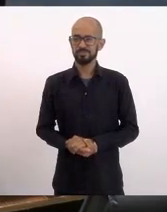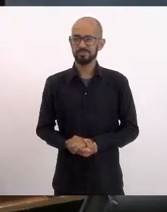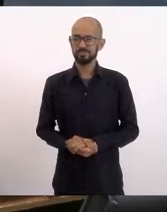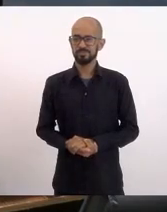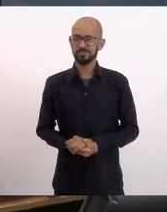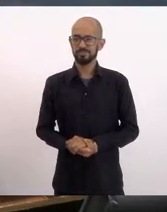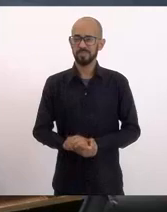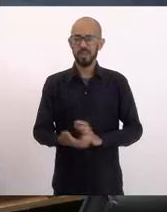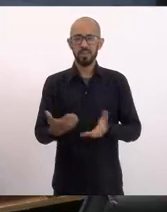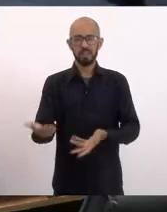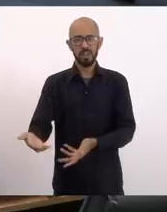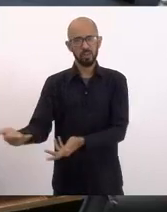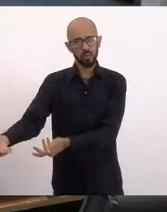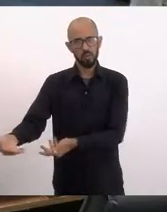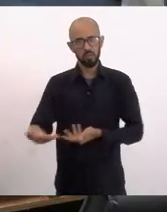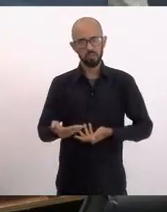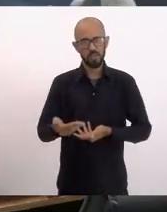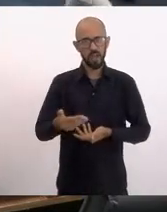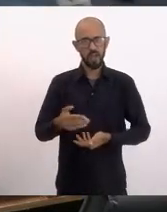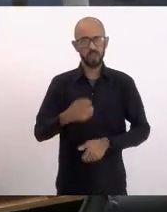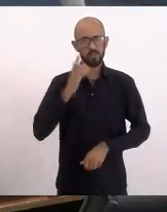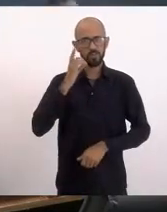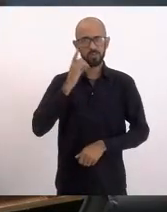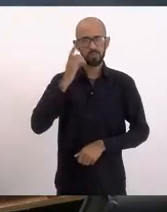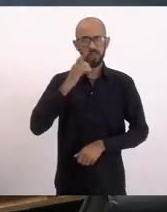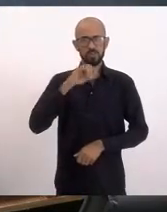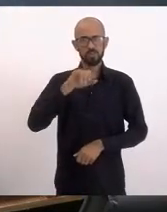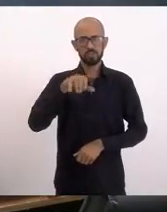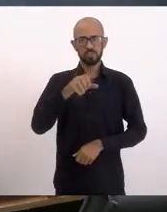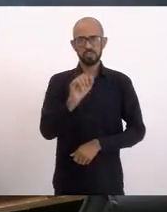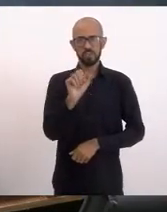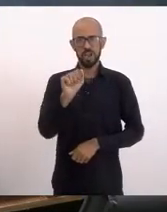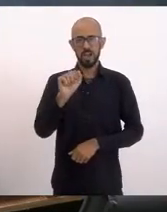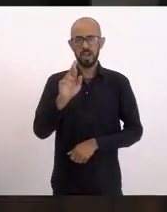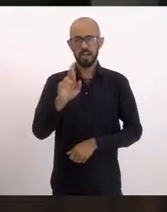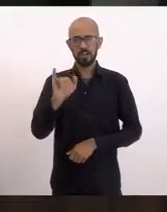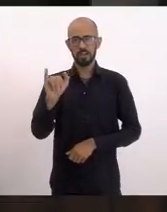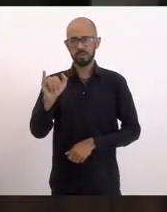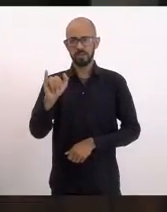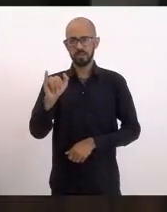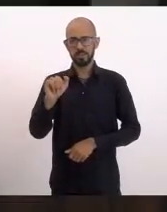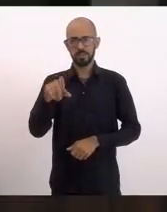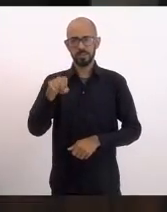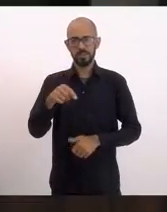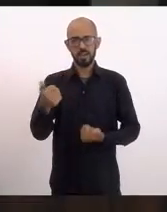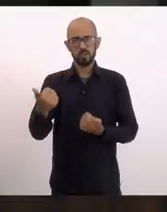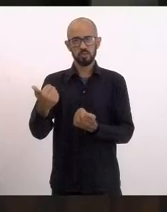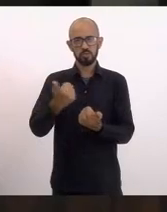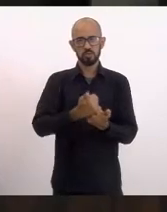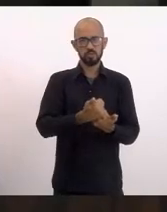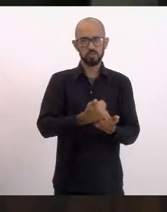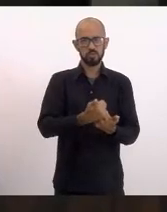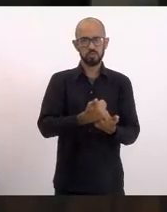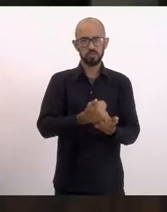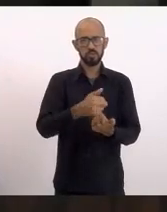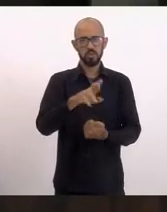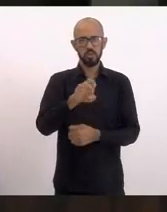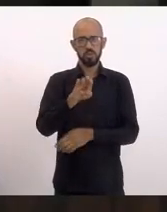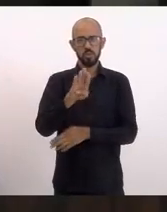Queria chamar o deputado Jari, que é o suplente do nosso Rubens Bontempo, para fazer o juramento de